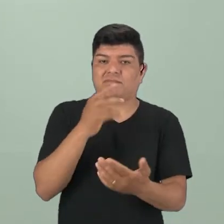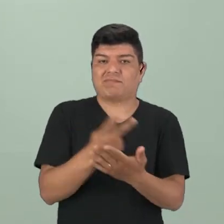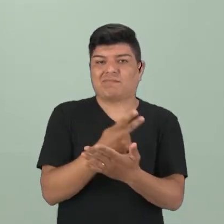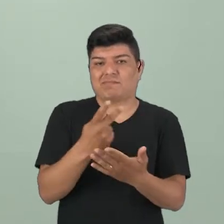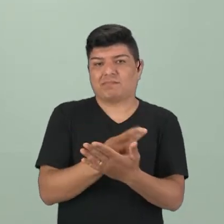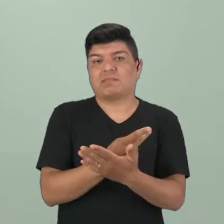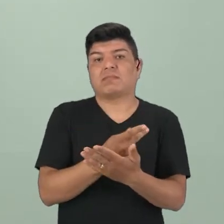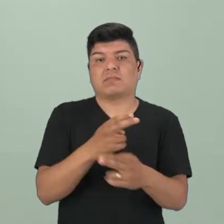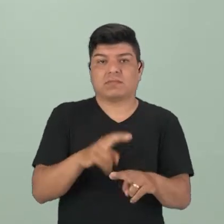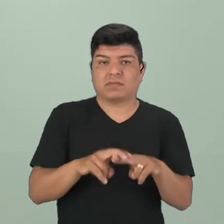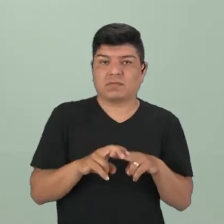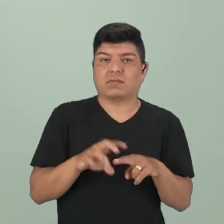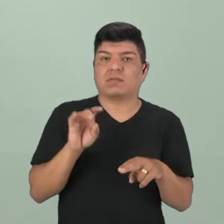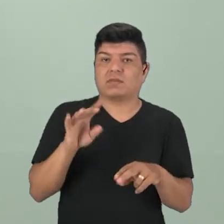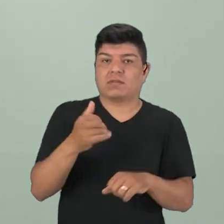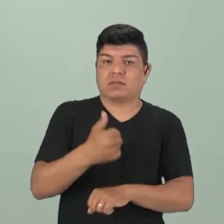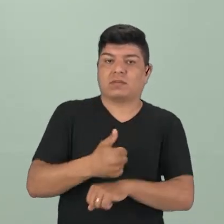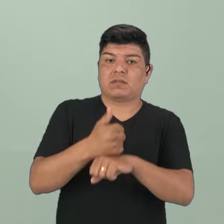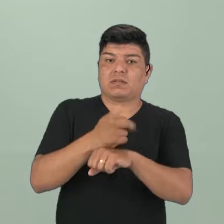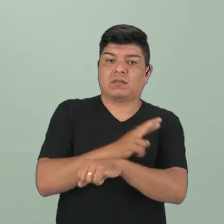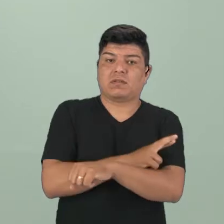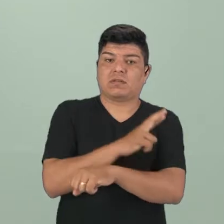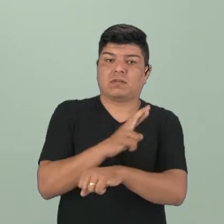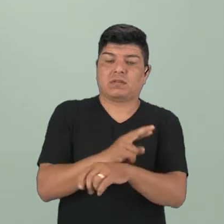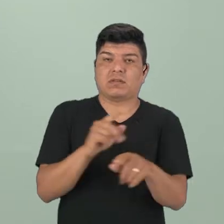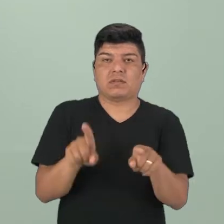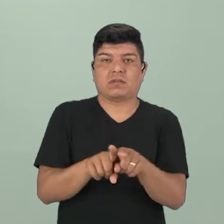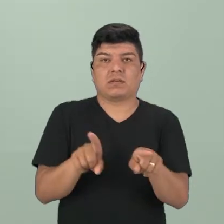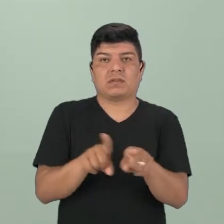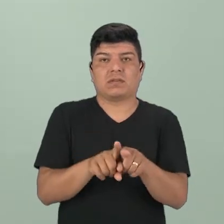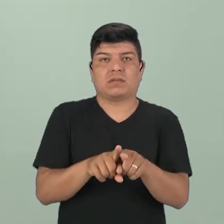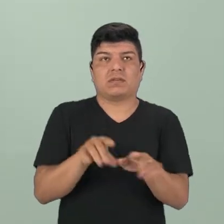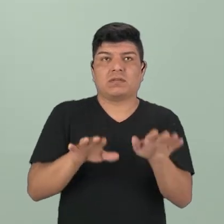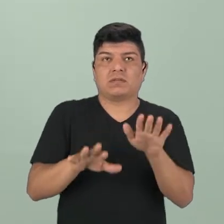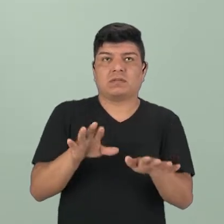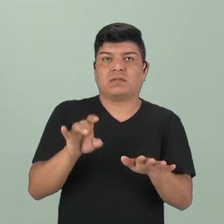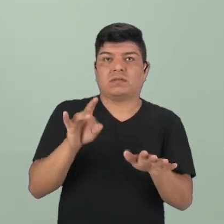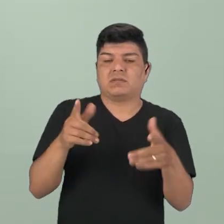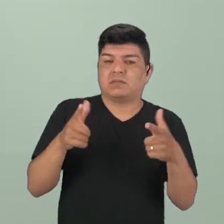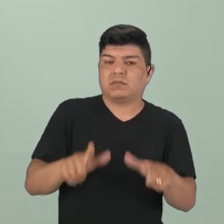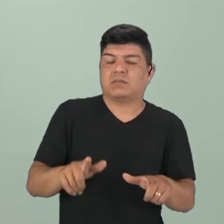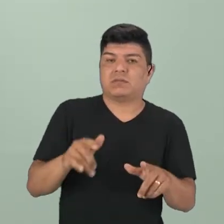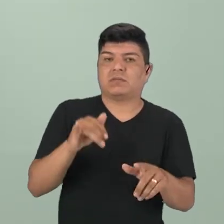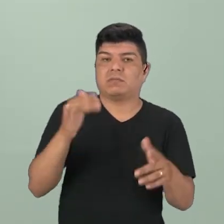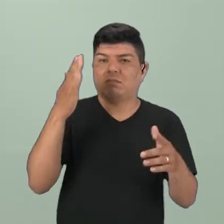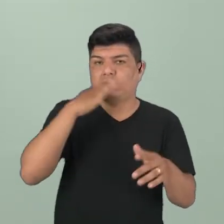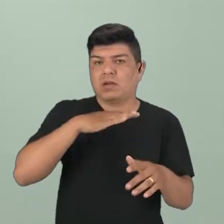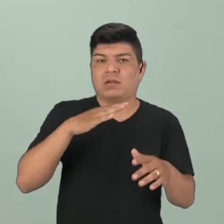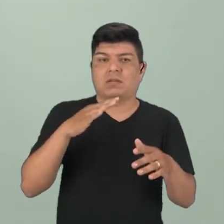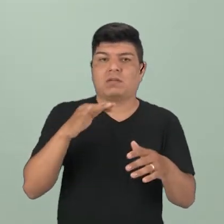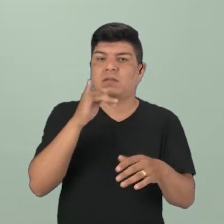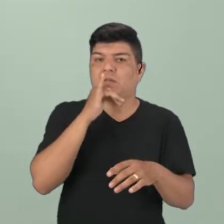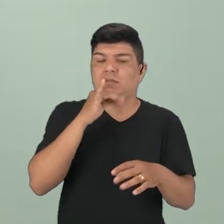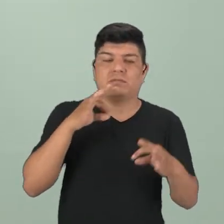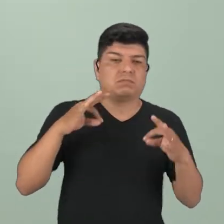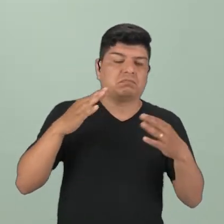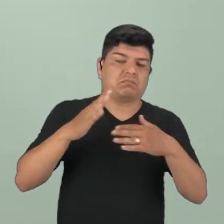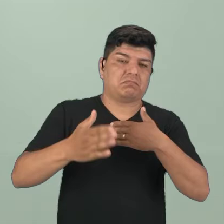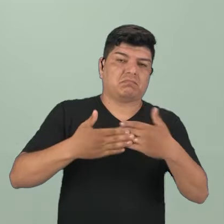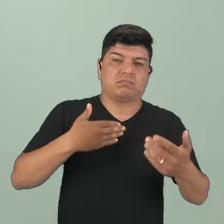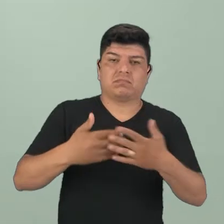o mau exemplo pode ser dado não só por líderes de religiões. Eu acho que a gente fica chateado quando vê mau exemplo em qualquer tipo